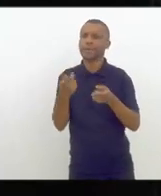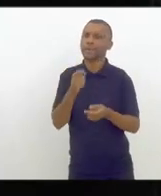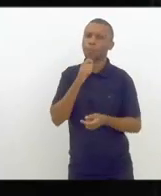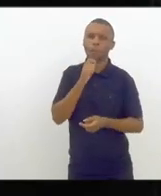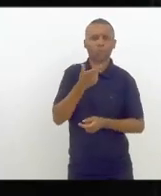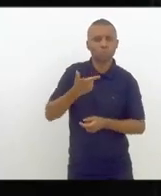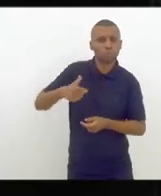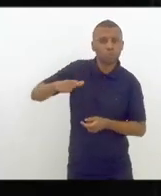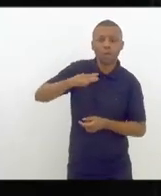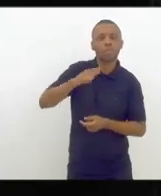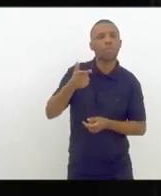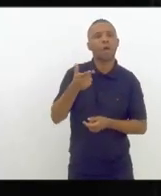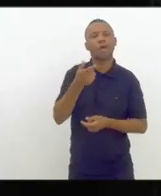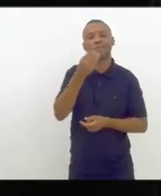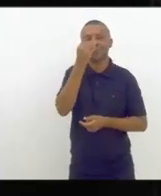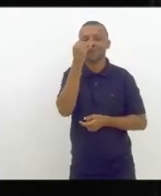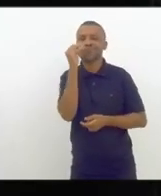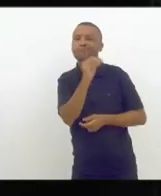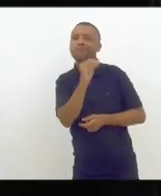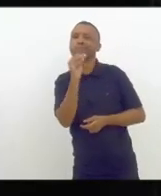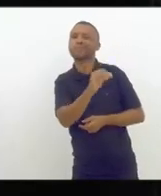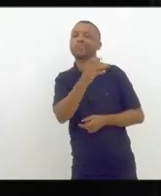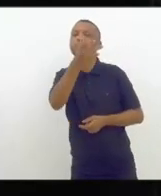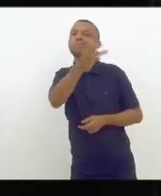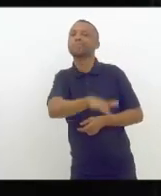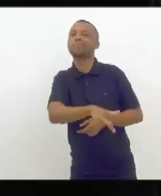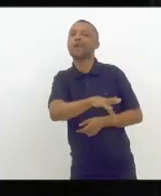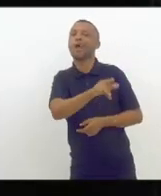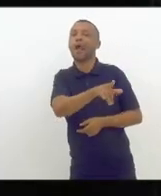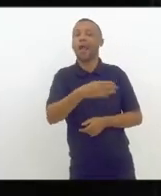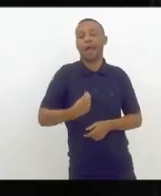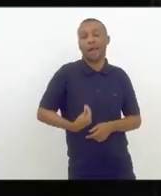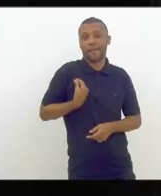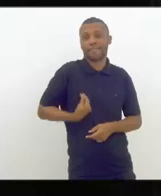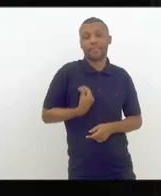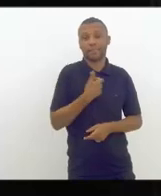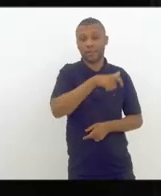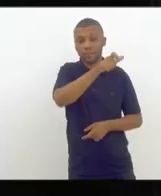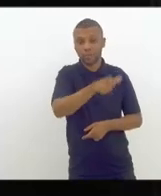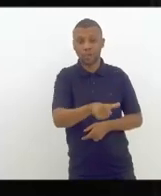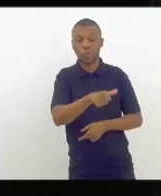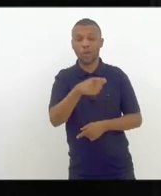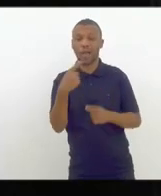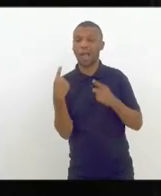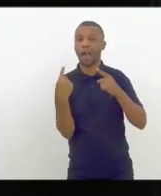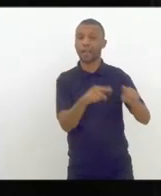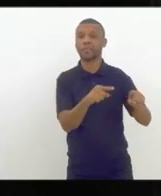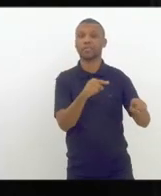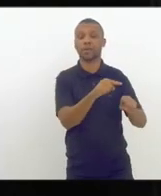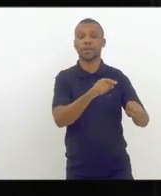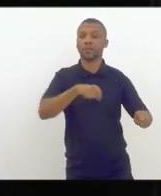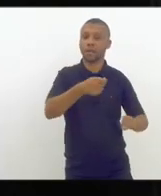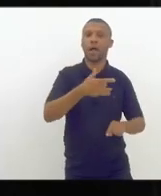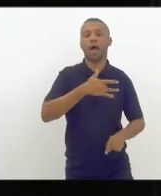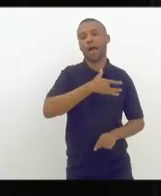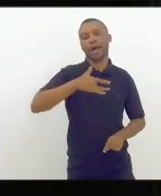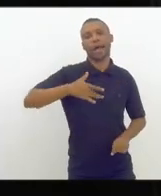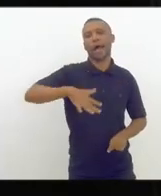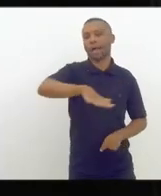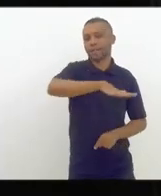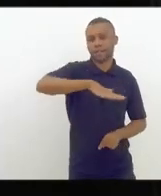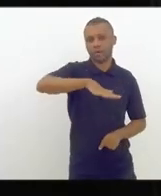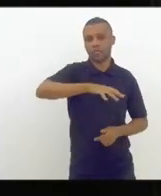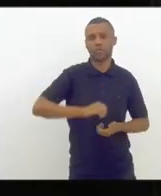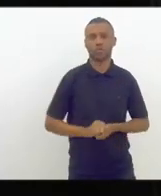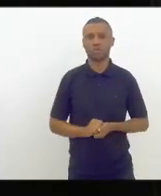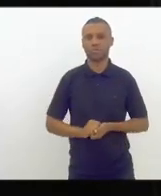devemos vulnerabilizar a vida das pessoas atacando aquilo que lhe é mais caro, a saúde, atacando aquilo que lhe